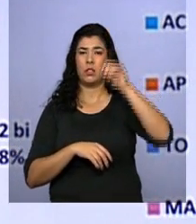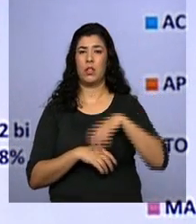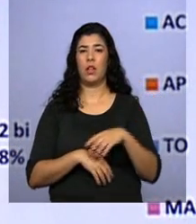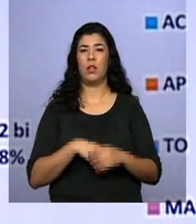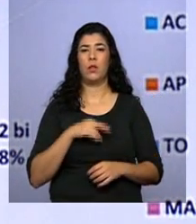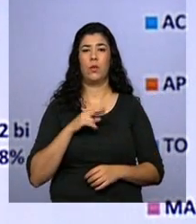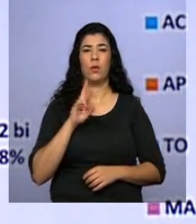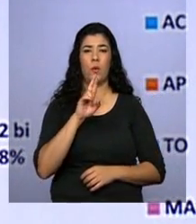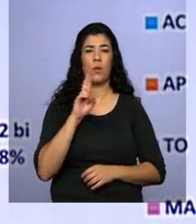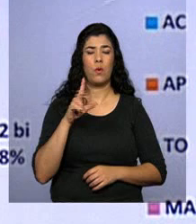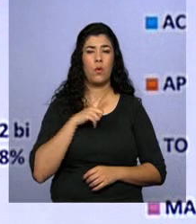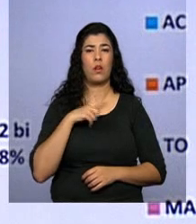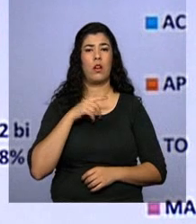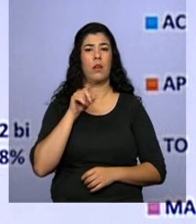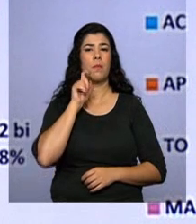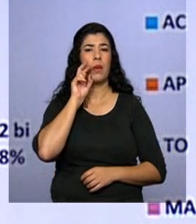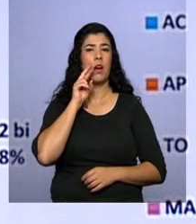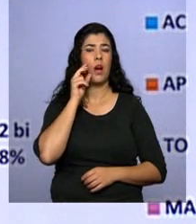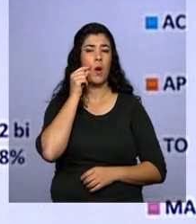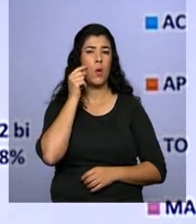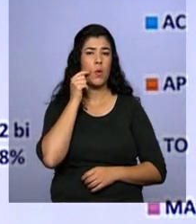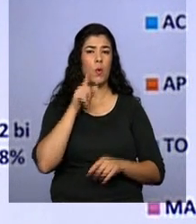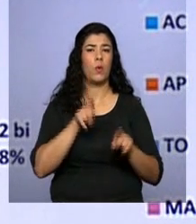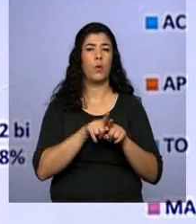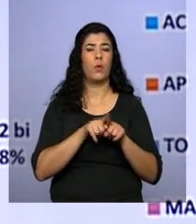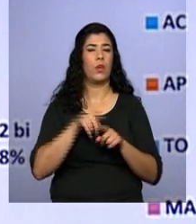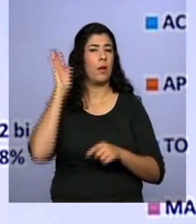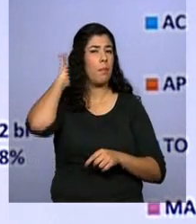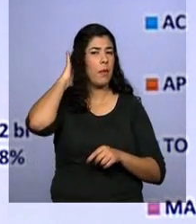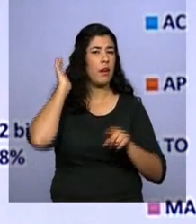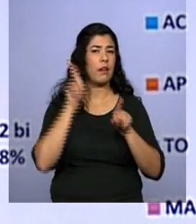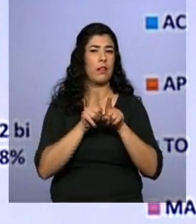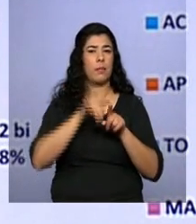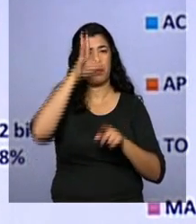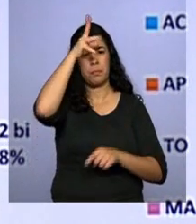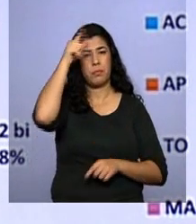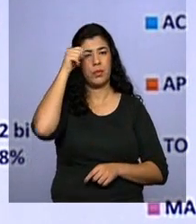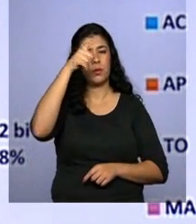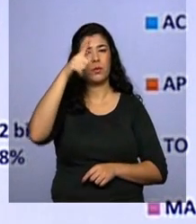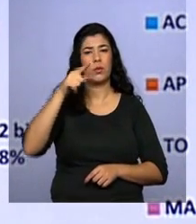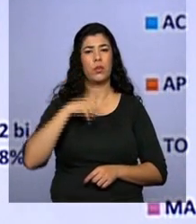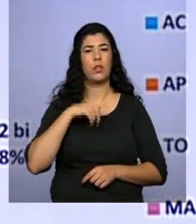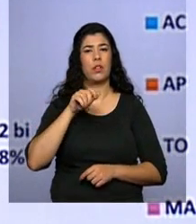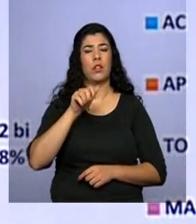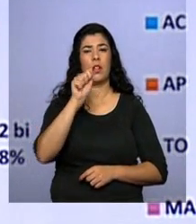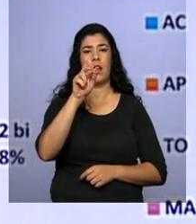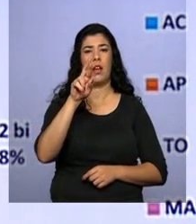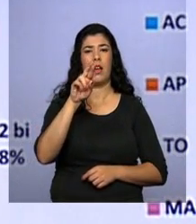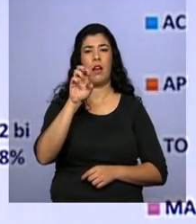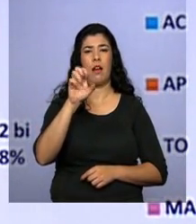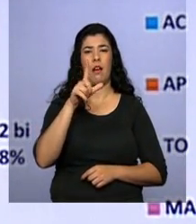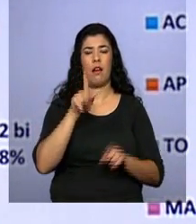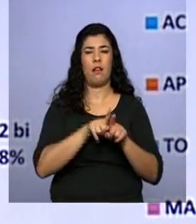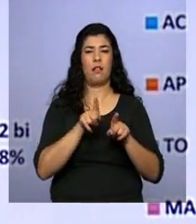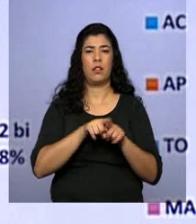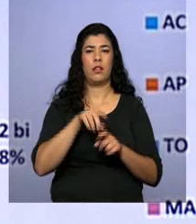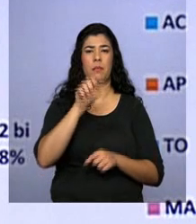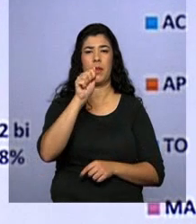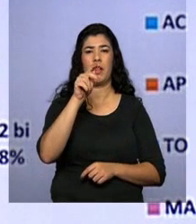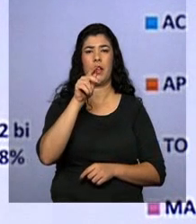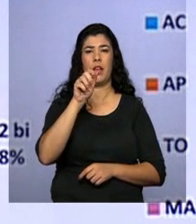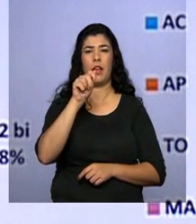eh Rondônia Roraima eh o Amazonas aqui o Acre aqui o Amapá aqui